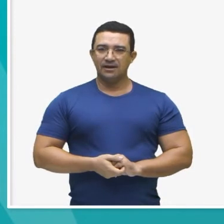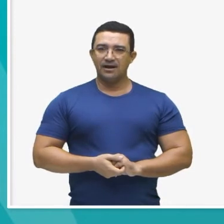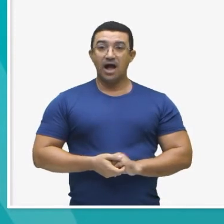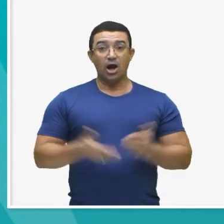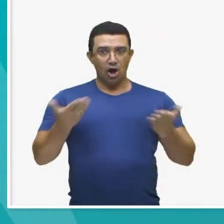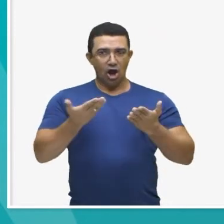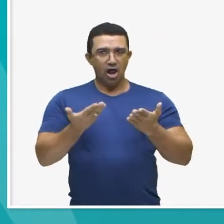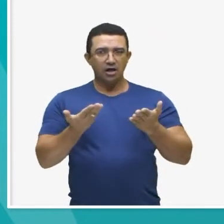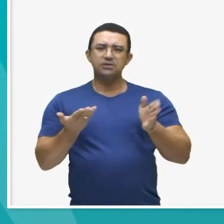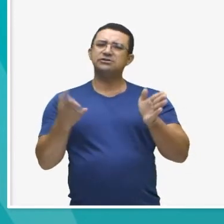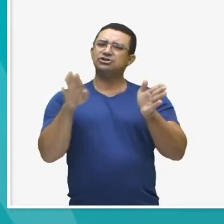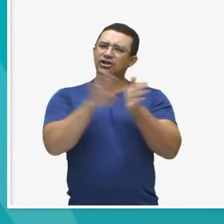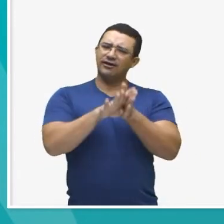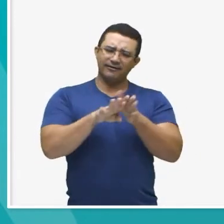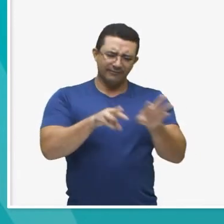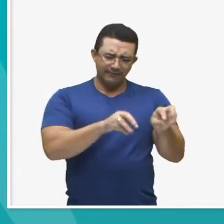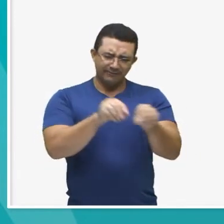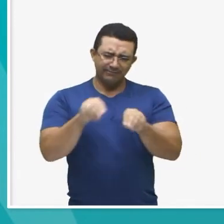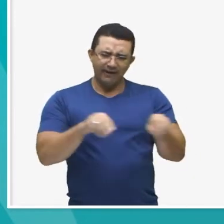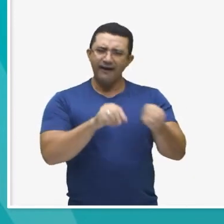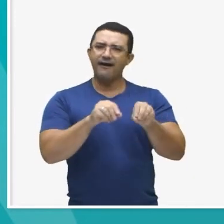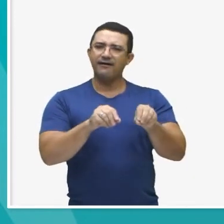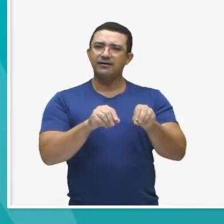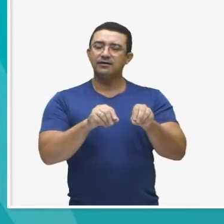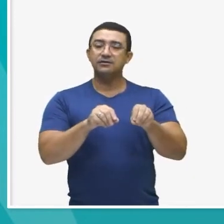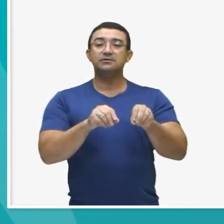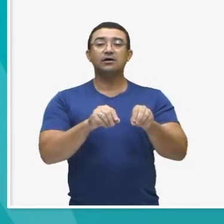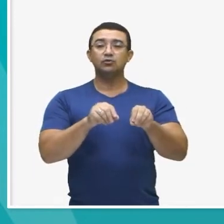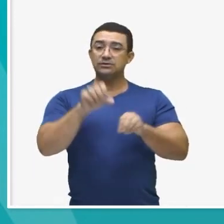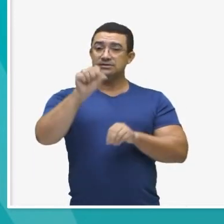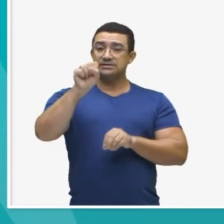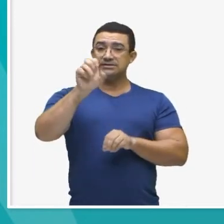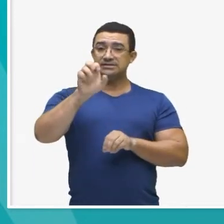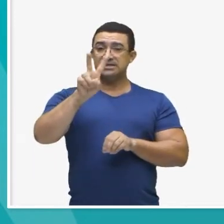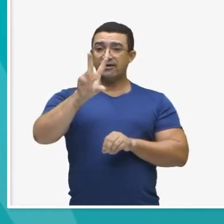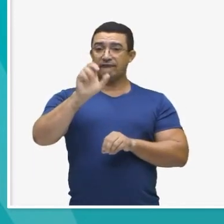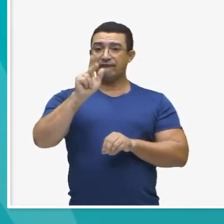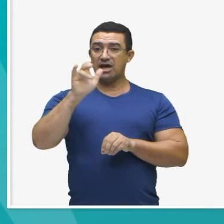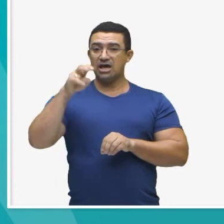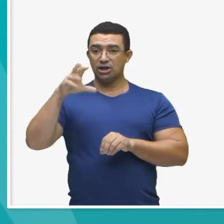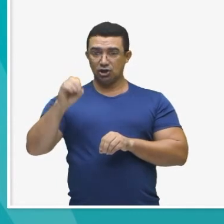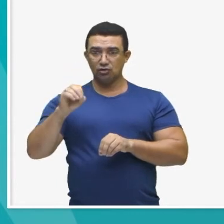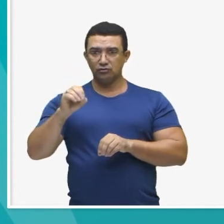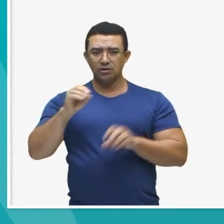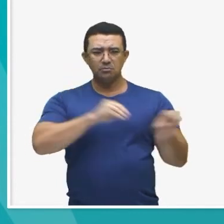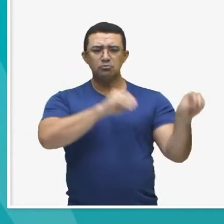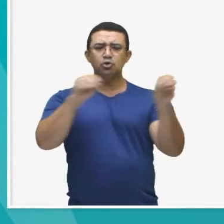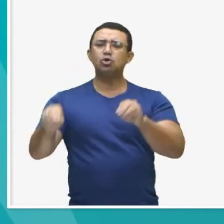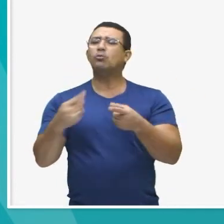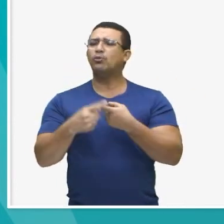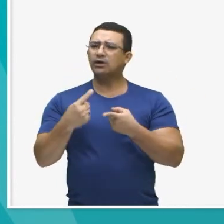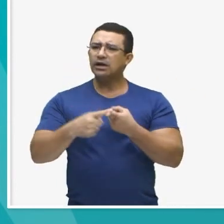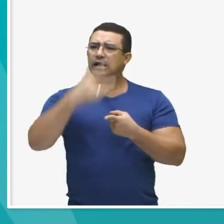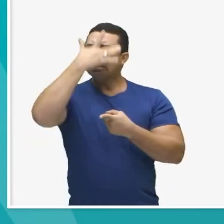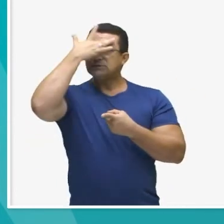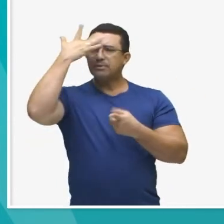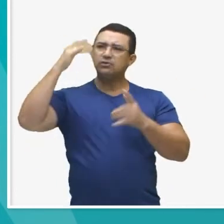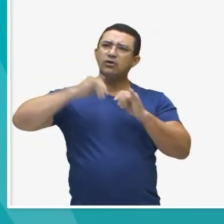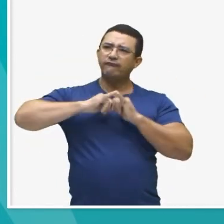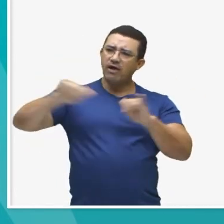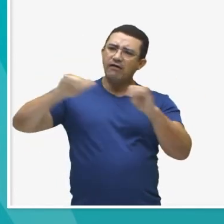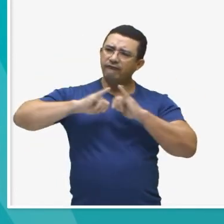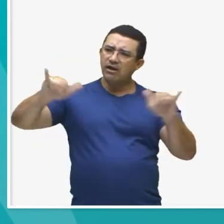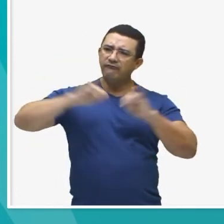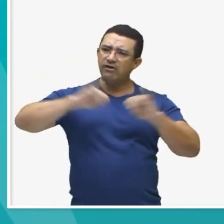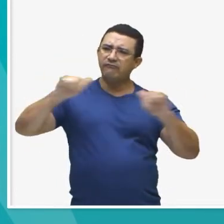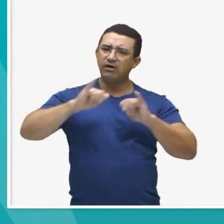nesta terra que diziam. Então ele resolveu migrar porque ele ouvia falar desta terra, que não estava assim tão distante